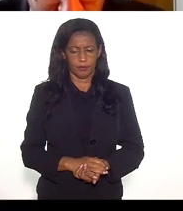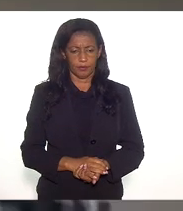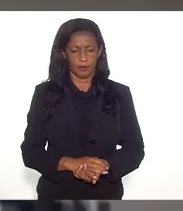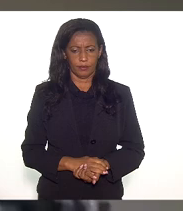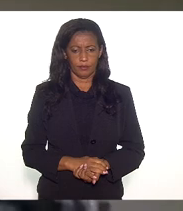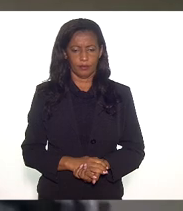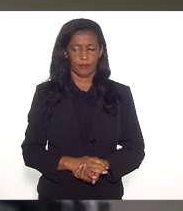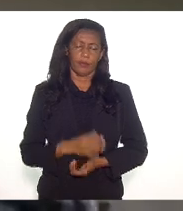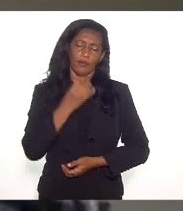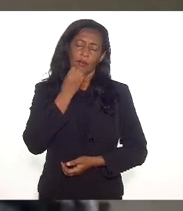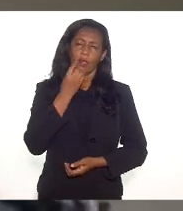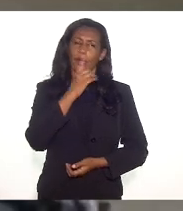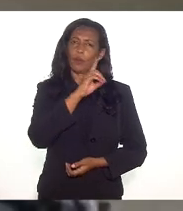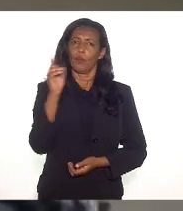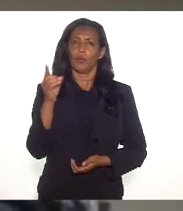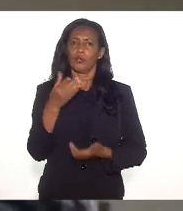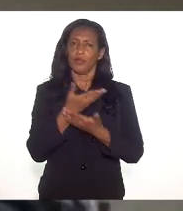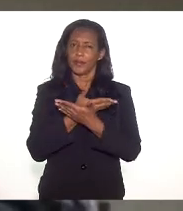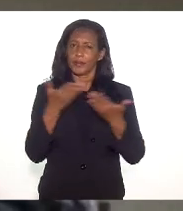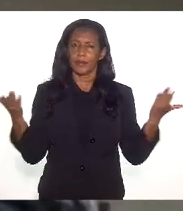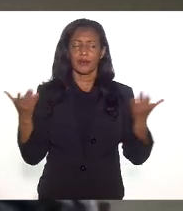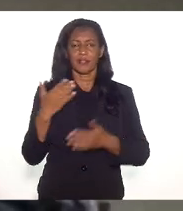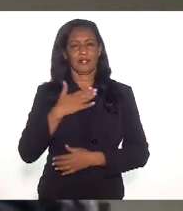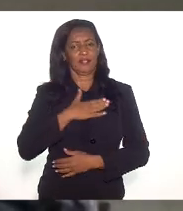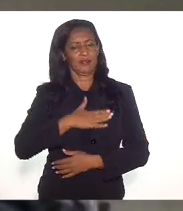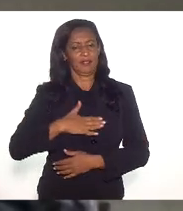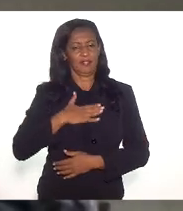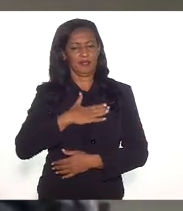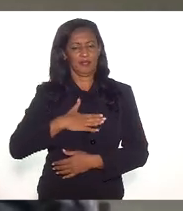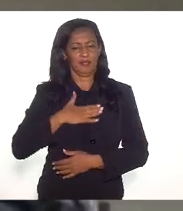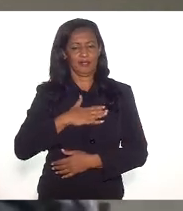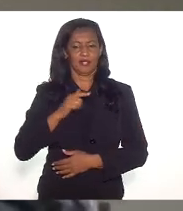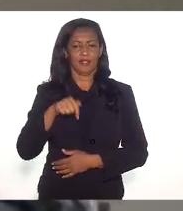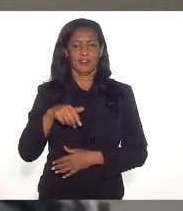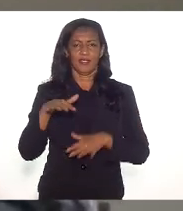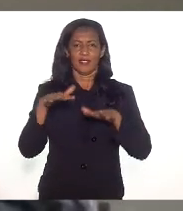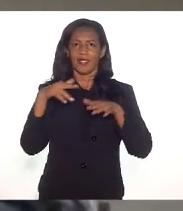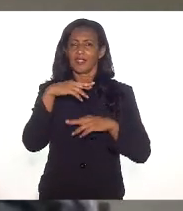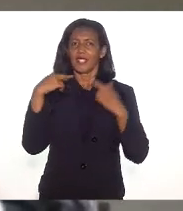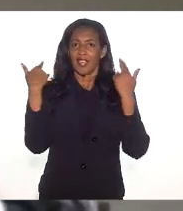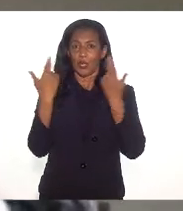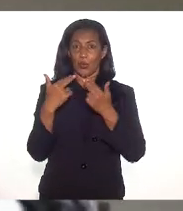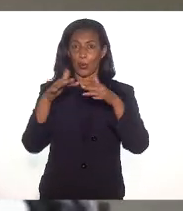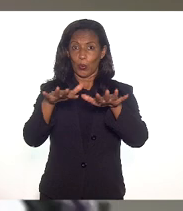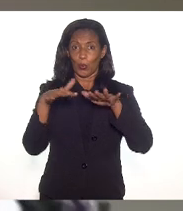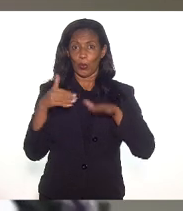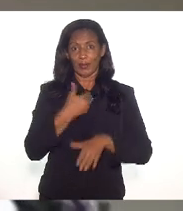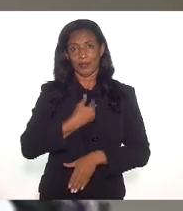Mais uma vez, bom dia a todos. Prazer estar nessa audiência pública.